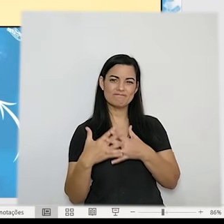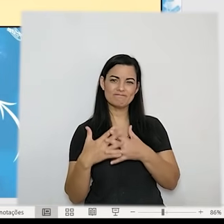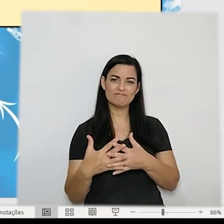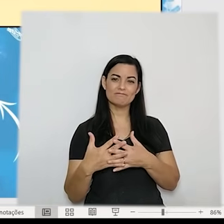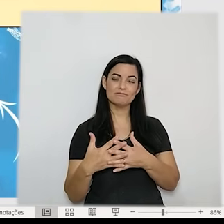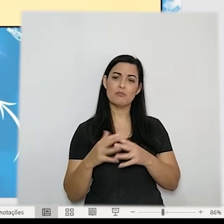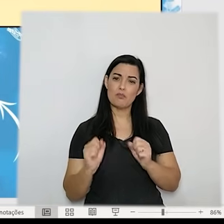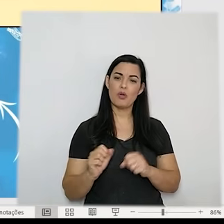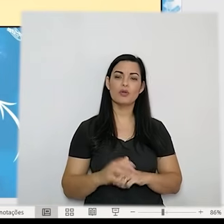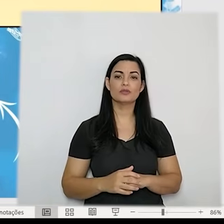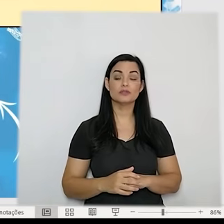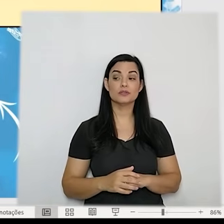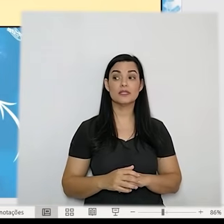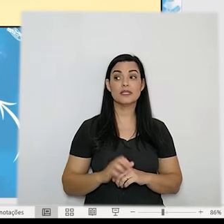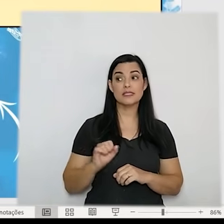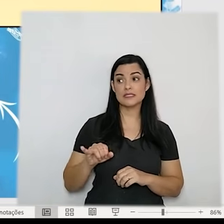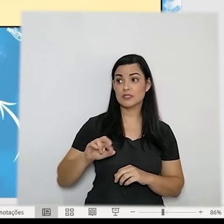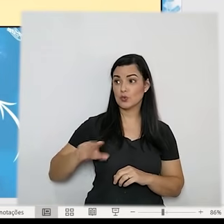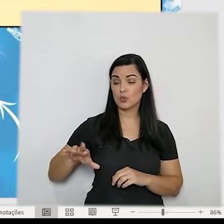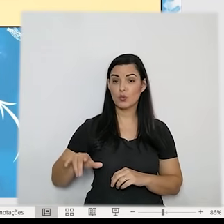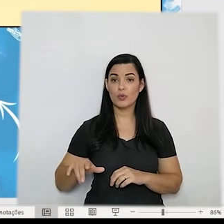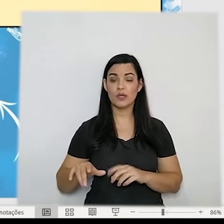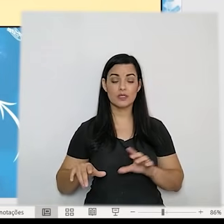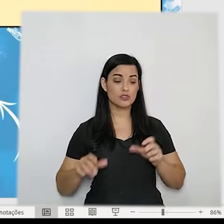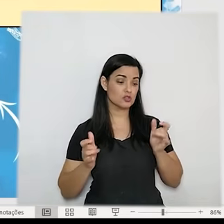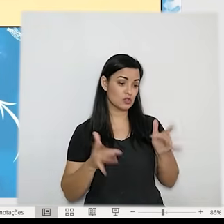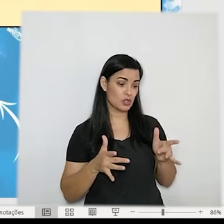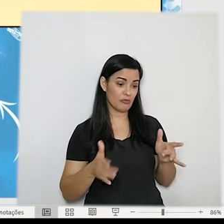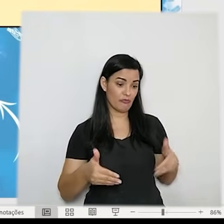e enamorado. Enamorado eu acho que não é.